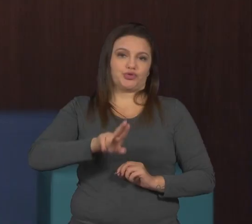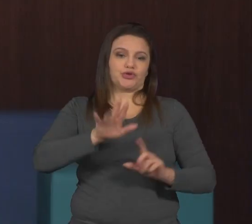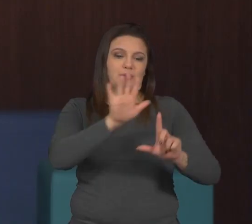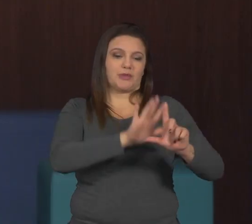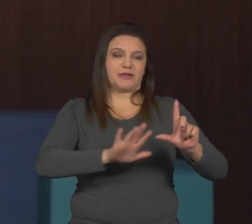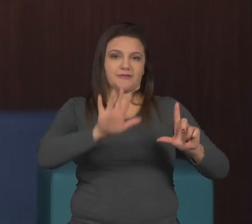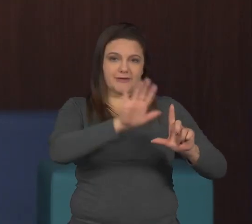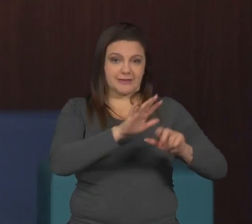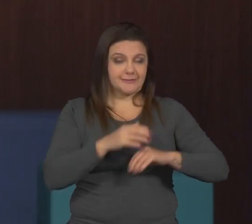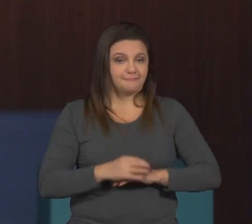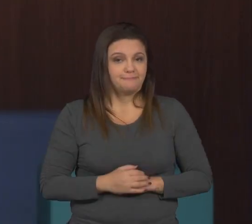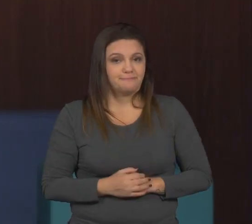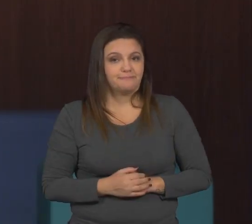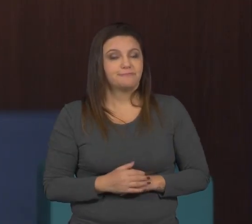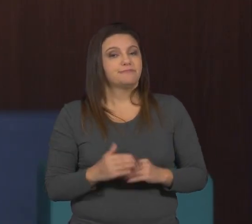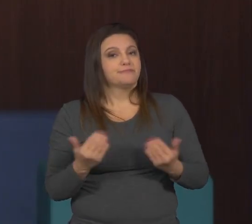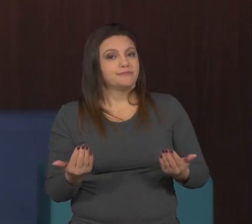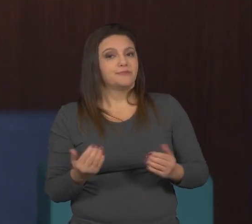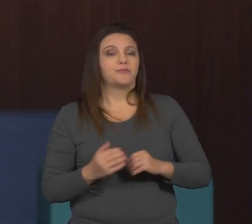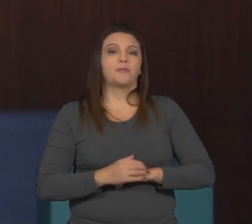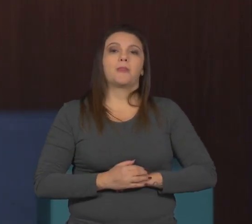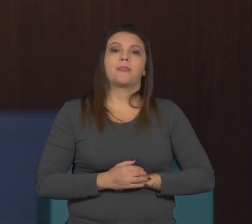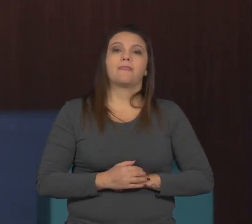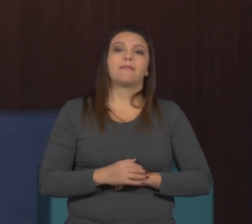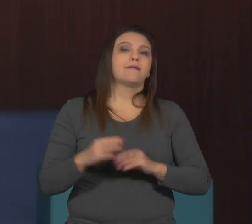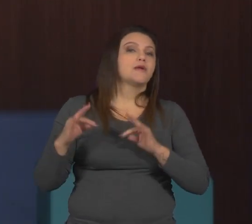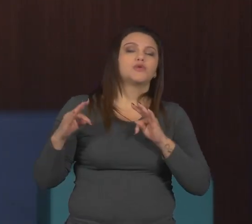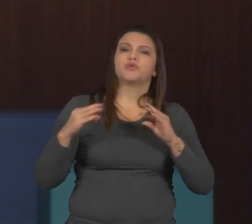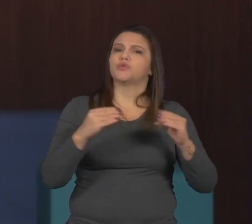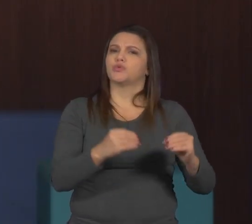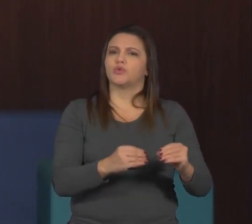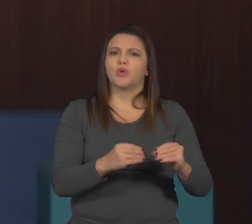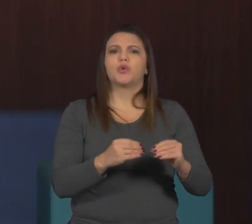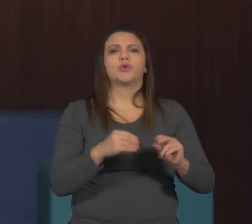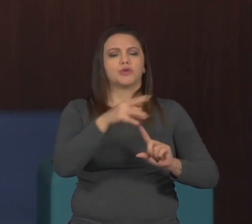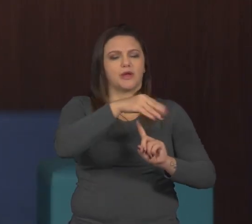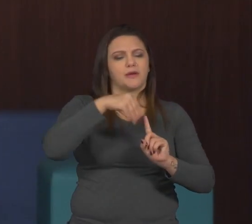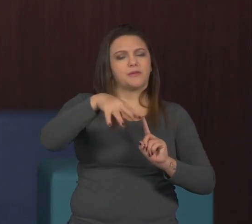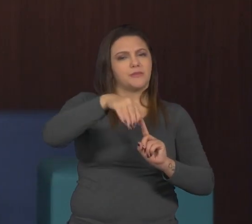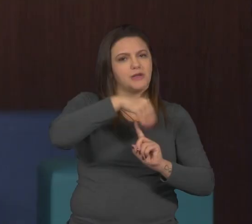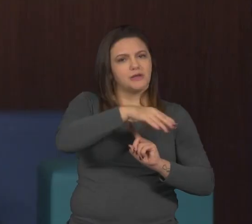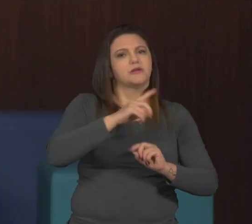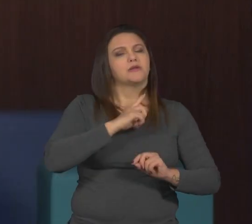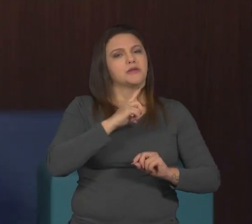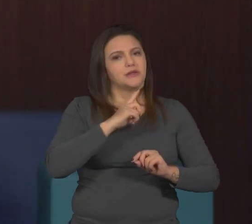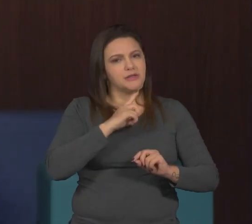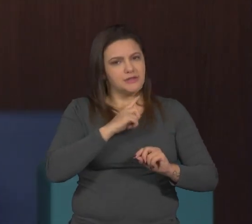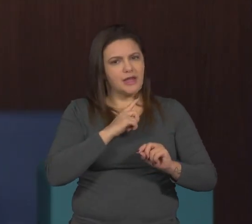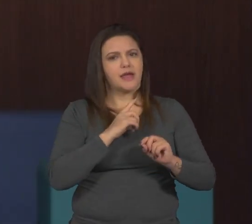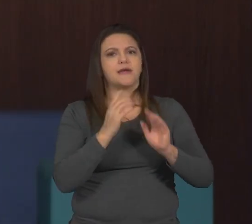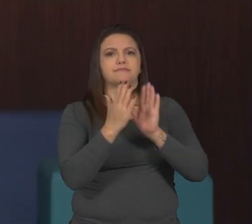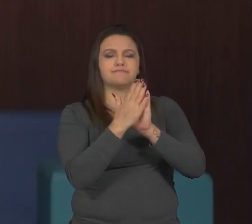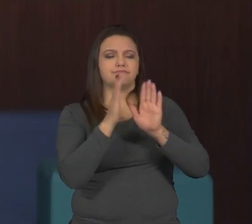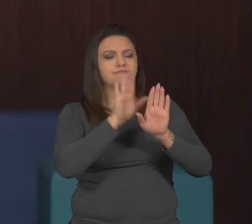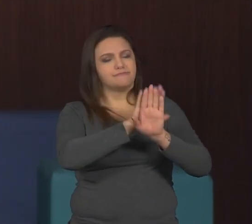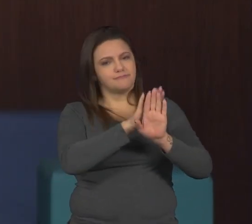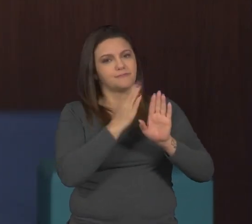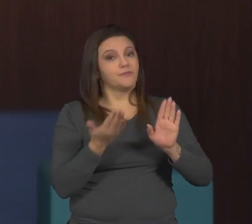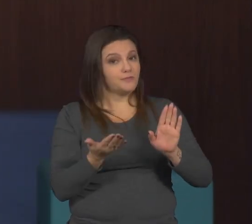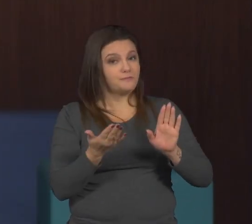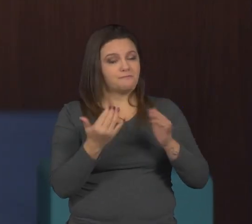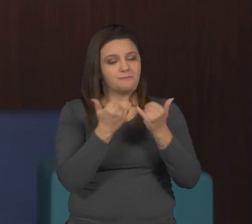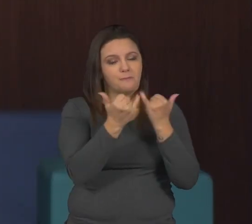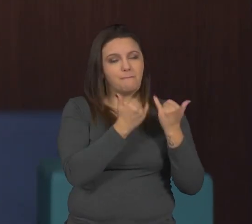gráfica. Todas as aplicações que usam aquele framework vão ter uma interface gráfica parecida, mas